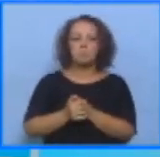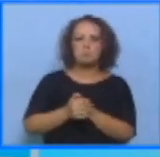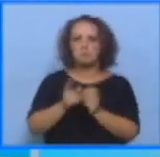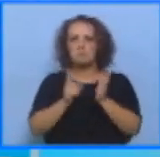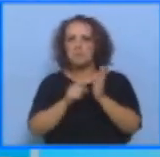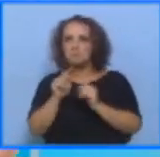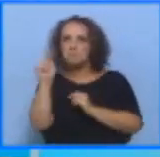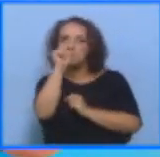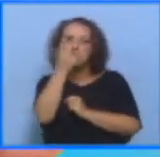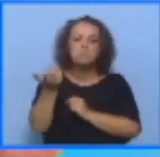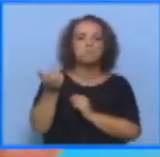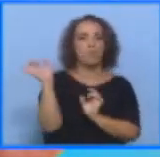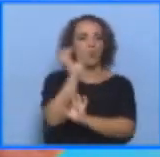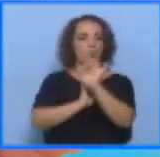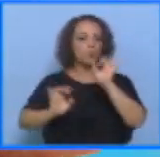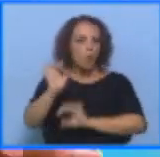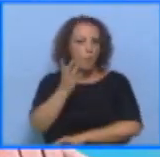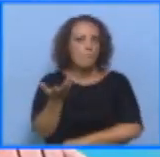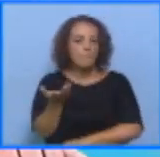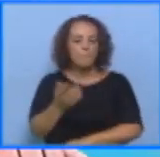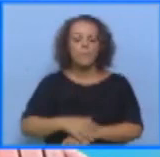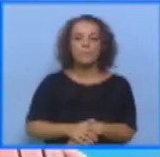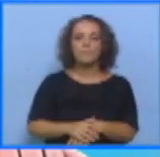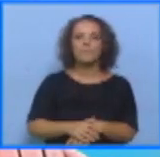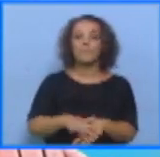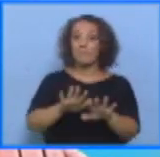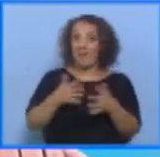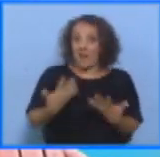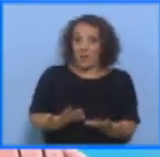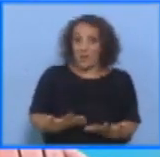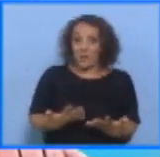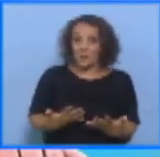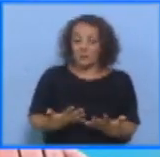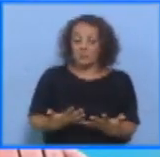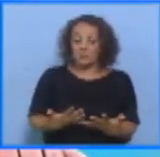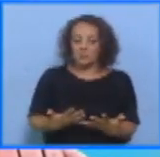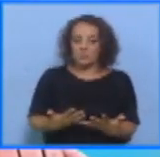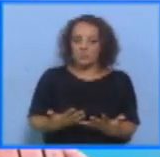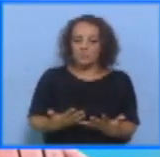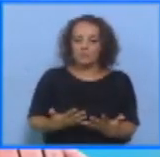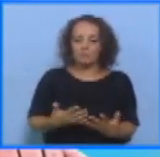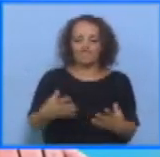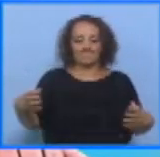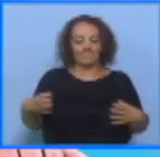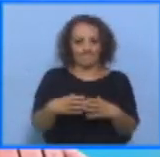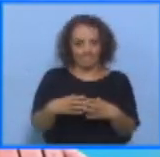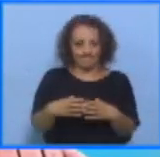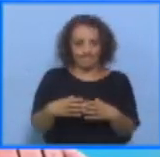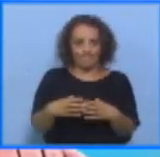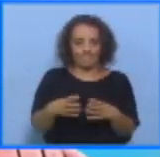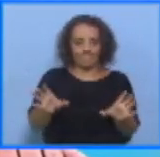Unidos, Europa, enfim, bom. Mas hoje, a grande renovação da ordem,